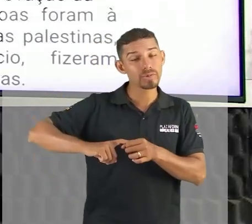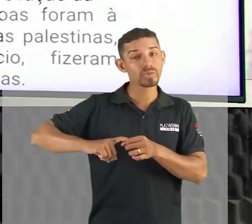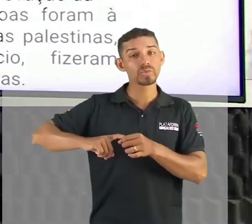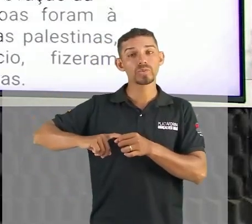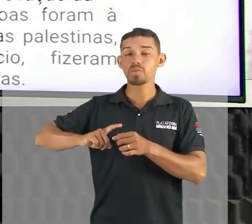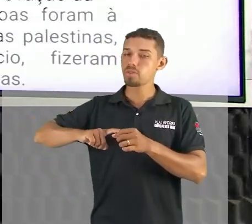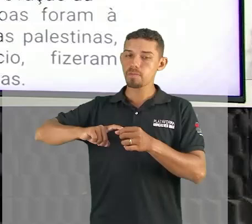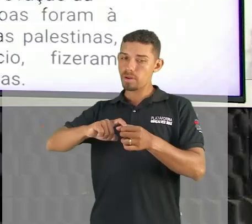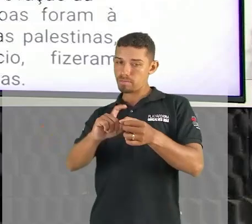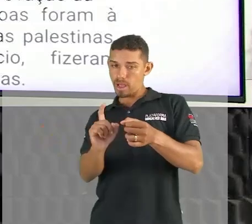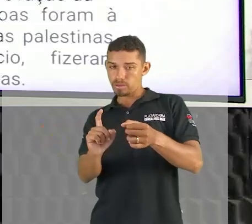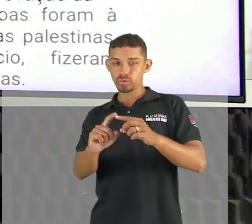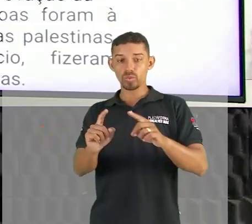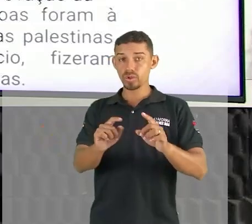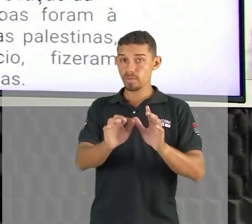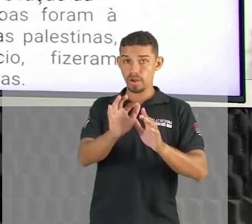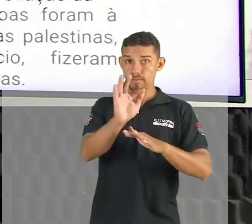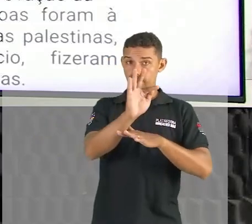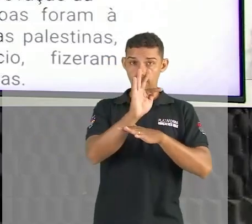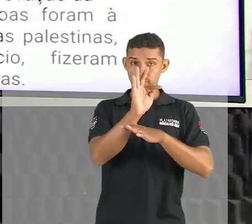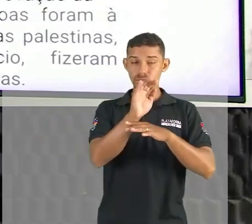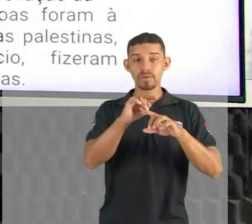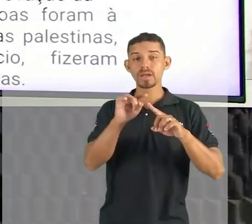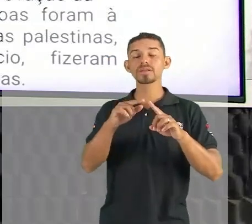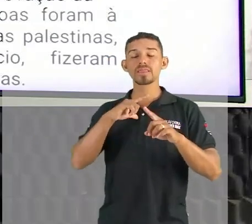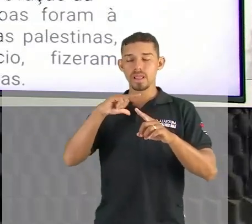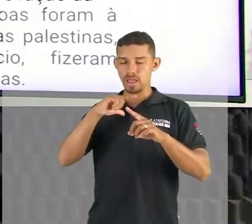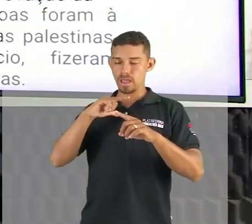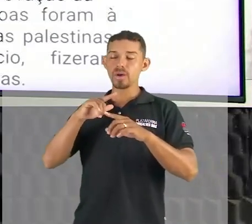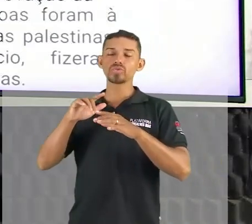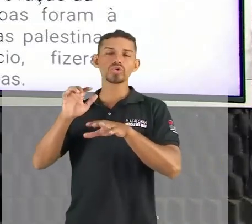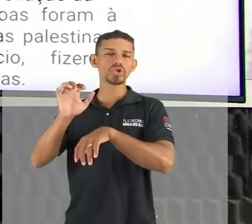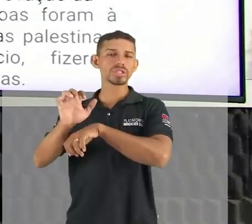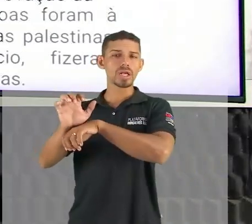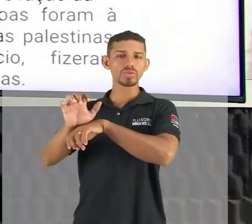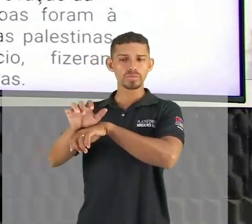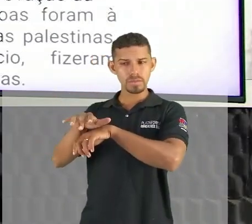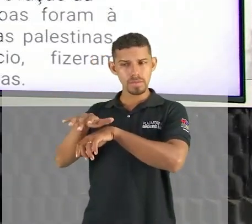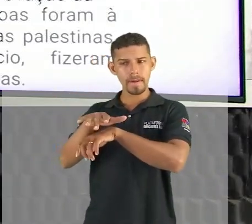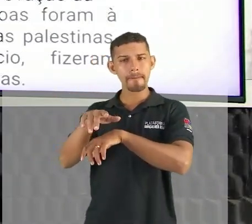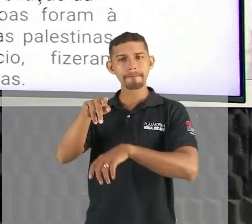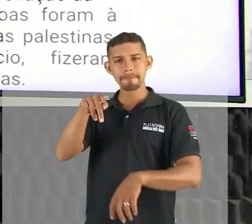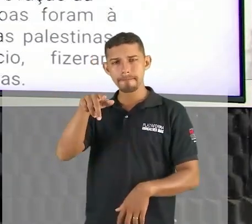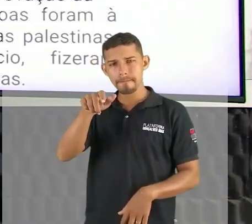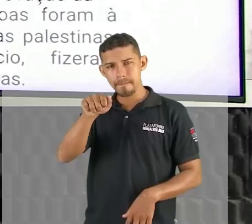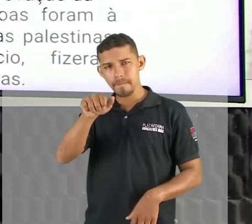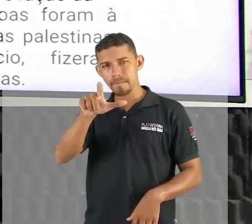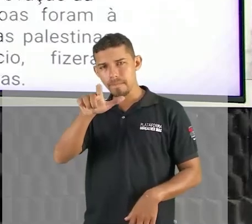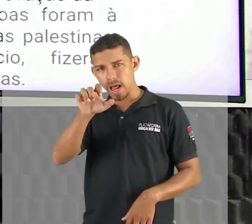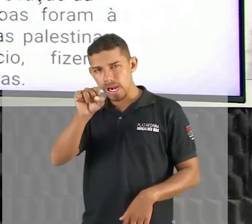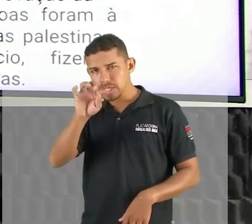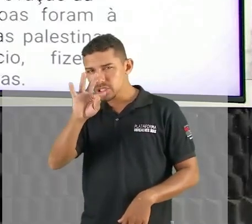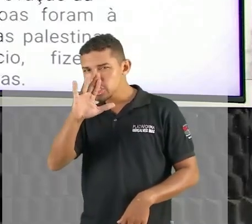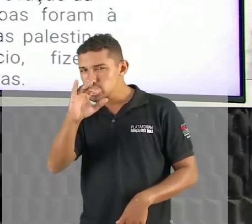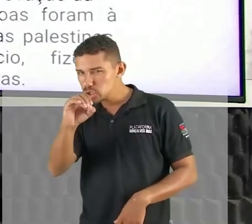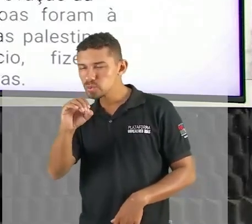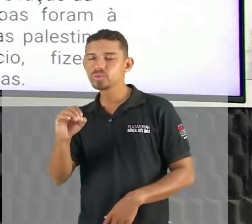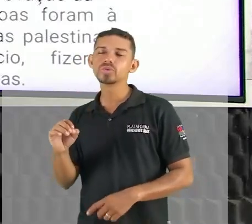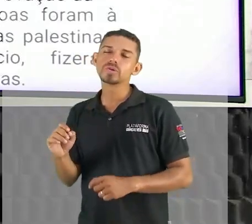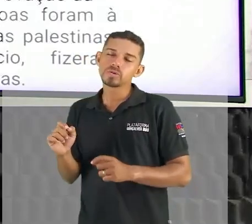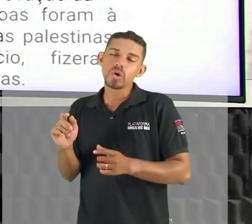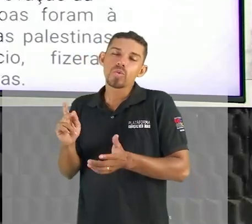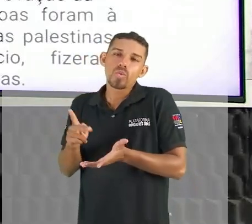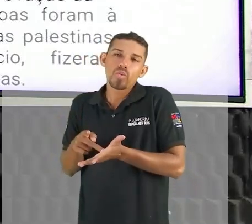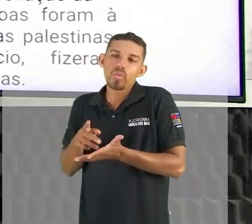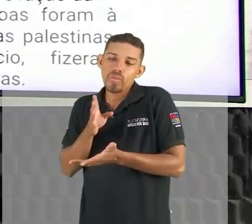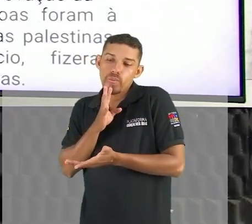uma formalidade, mas você teria um Estado palestino, né? Teria exatamente um reconhecimento sobre isso. Isso, de fato, é